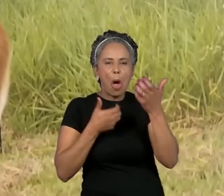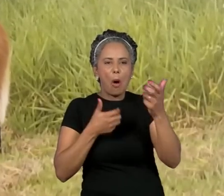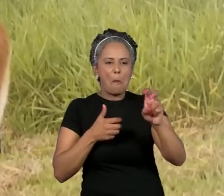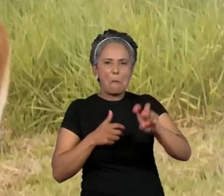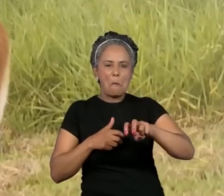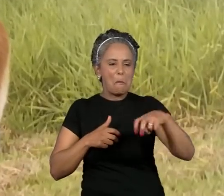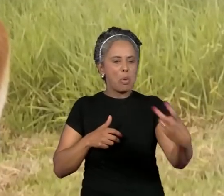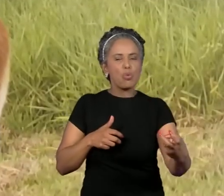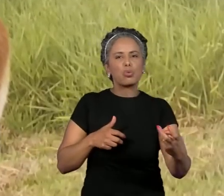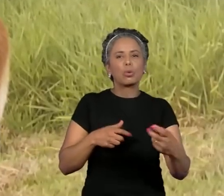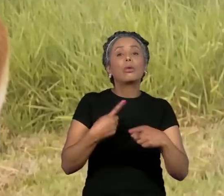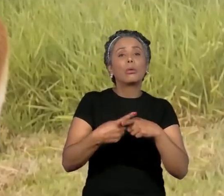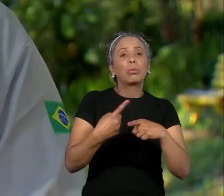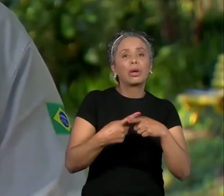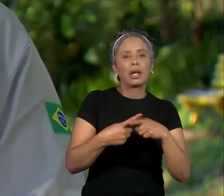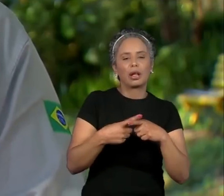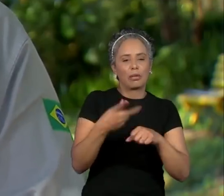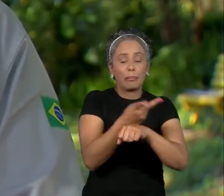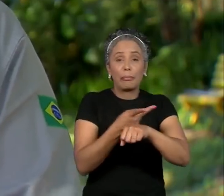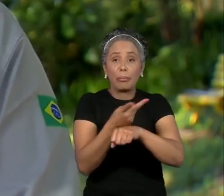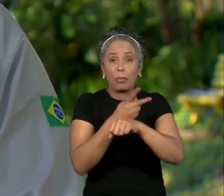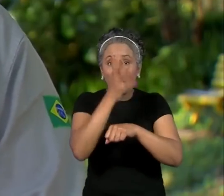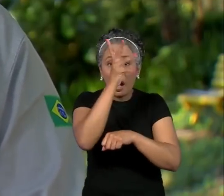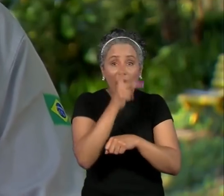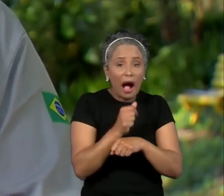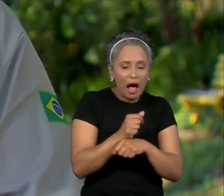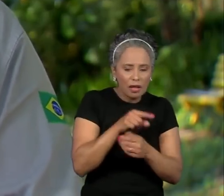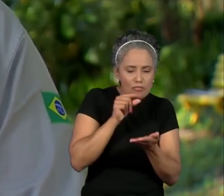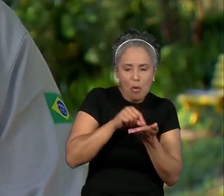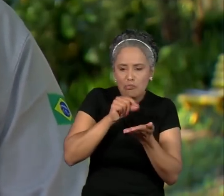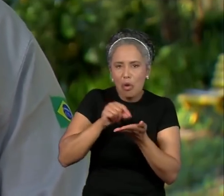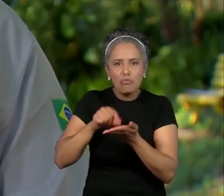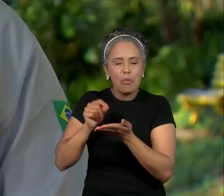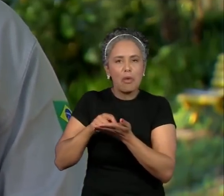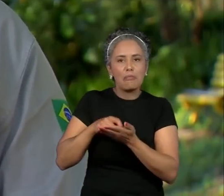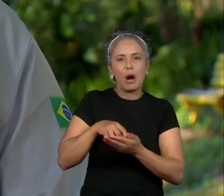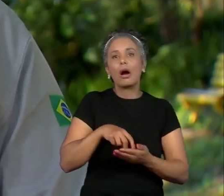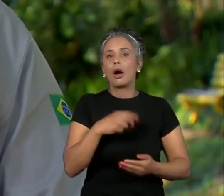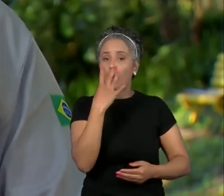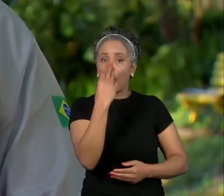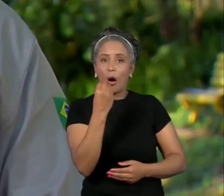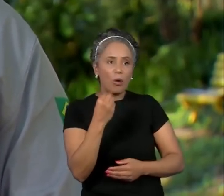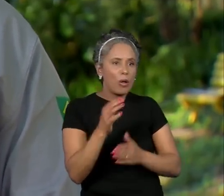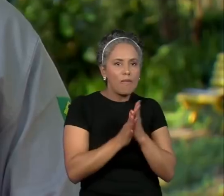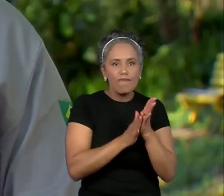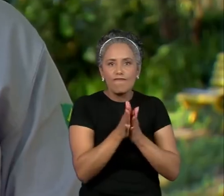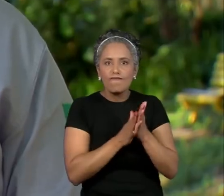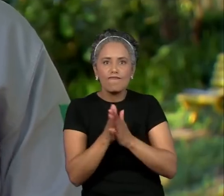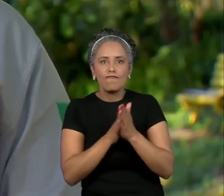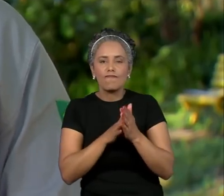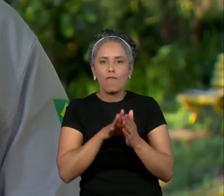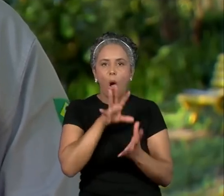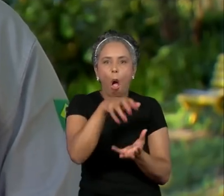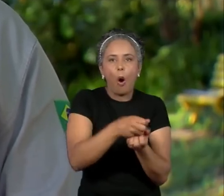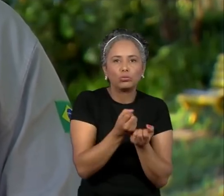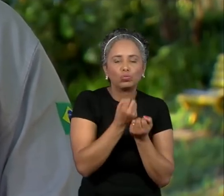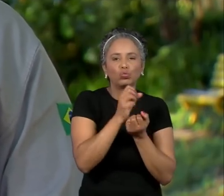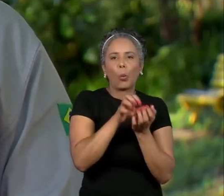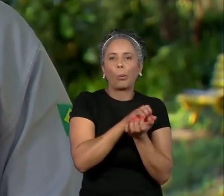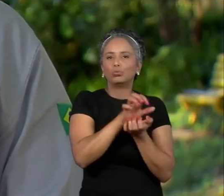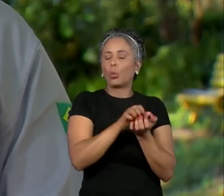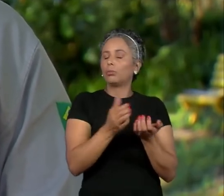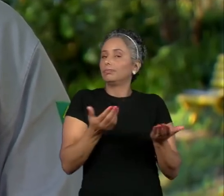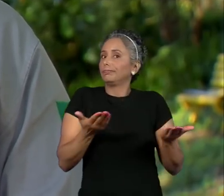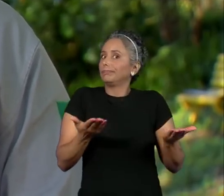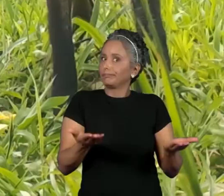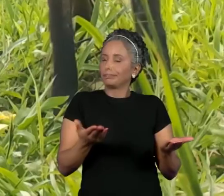imunidade deles é tão baixa, eles acabam adquirindo e respondendo de forma negativa ao estresse e aí